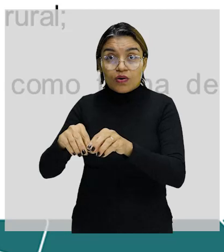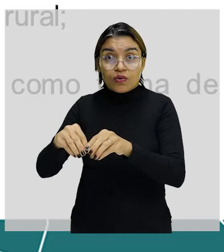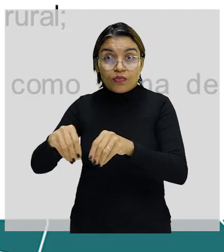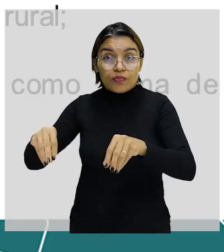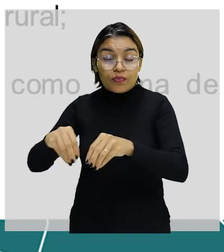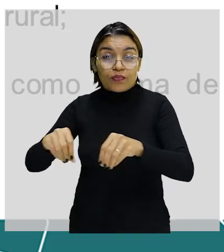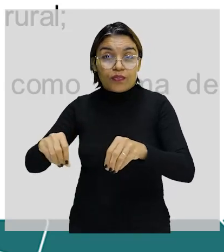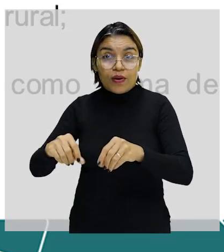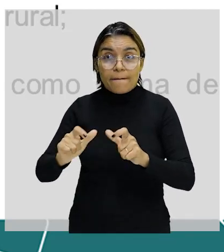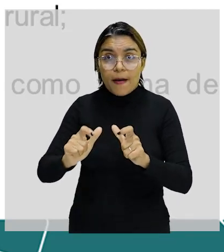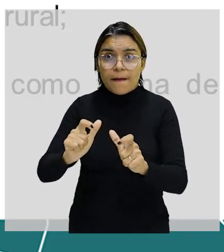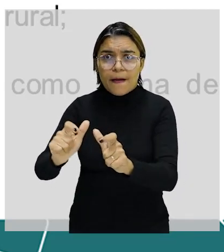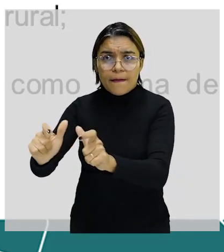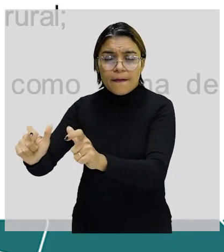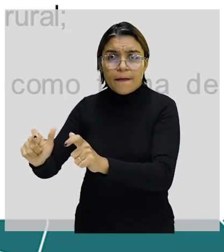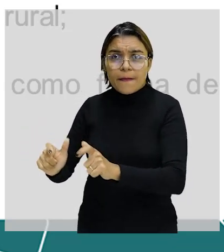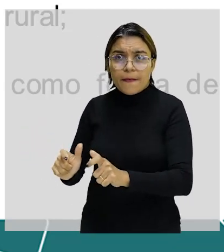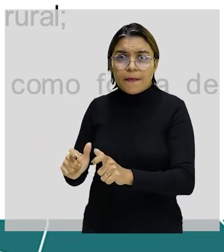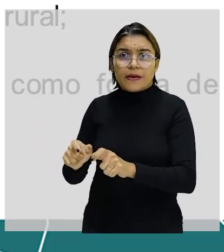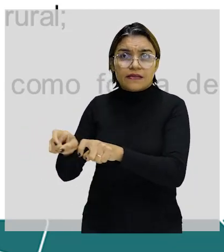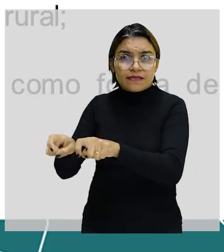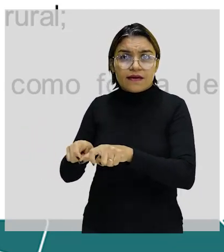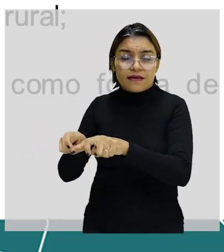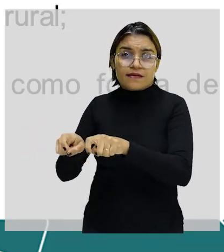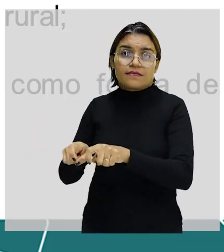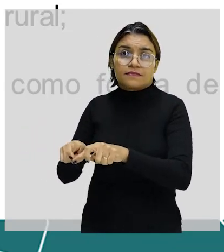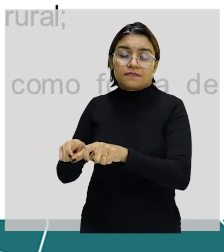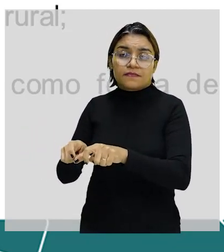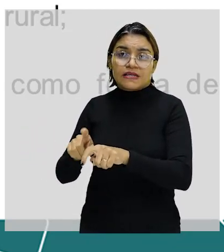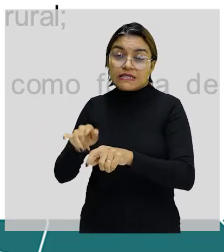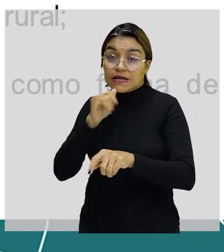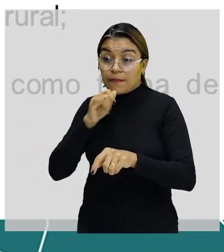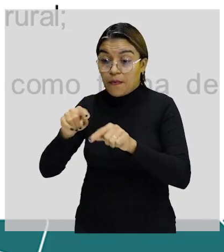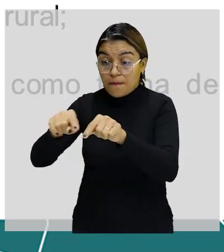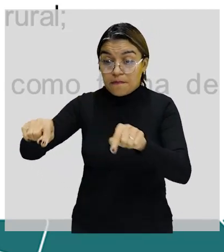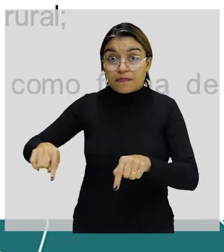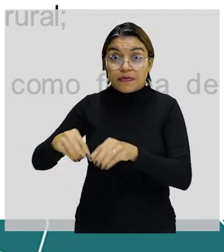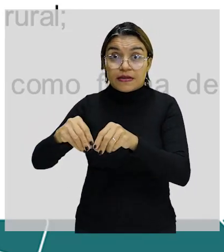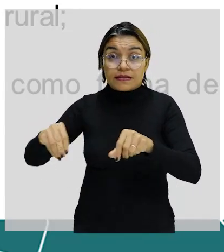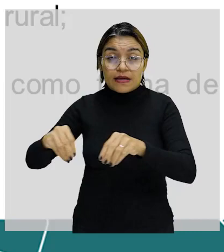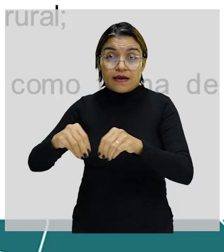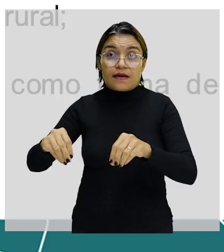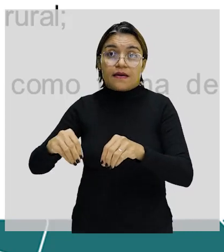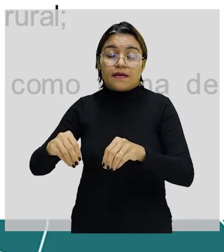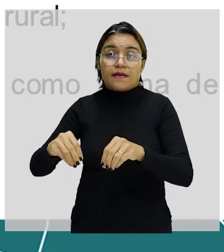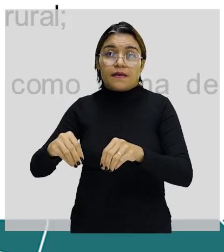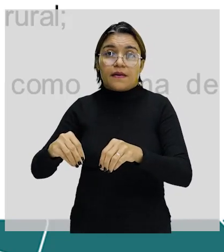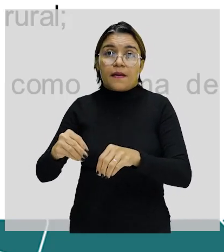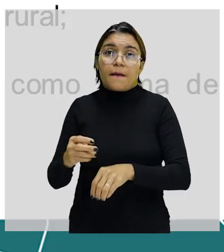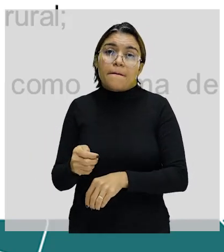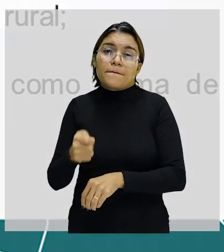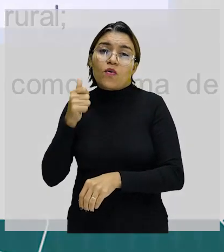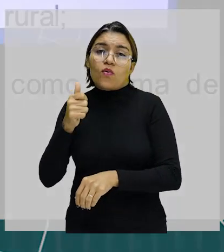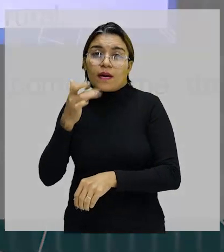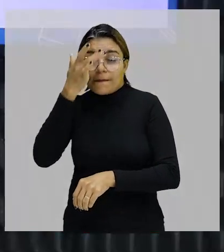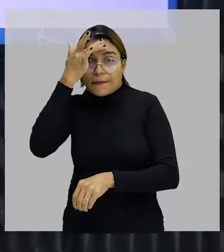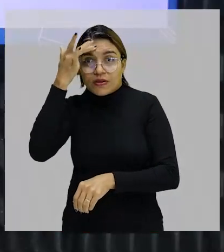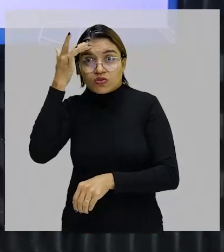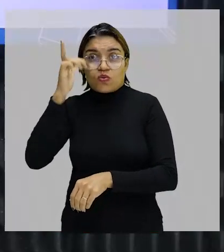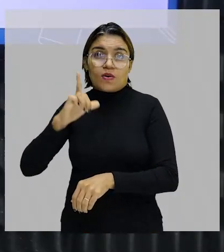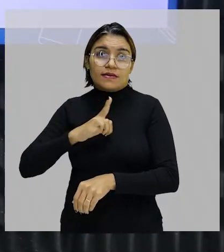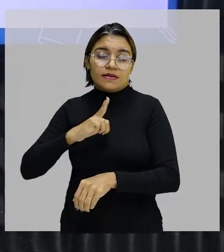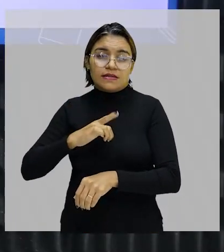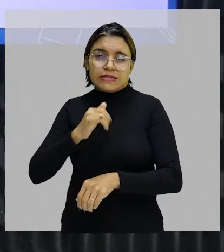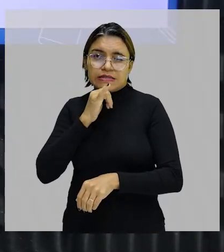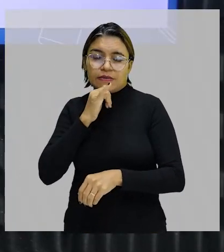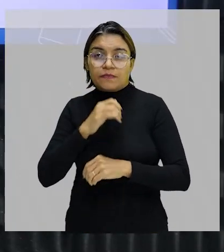a concentração de terras, de muita terra, na mão de pouca gente. Vou te dar o exemplo do caso do